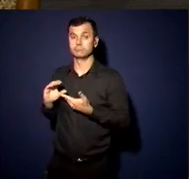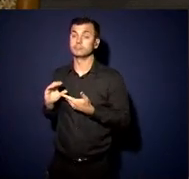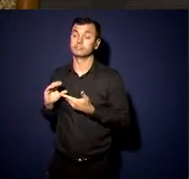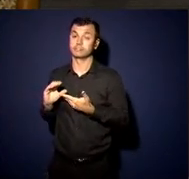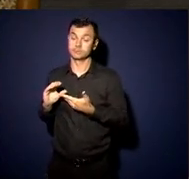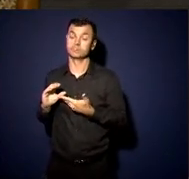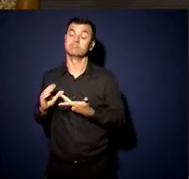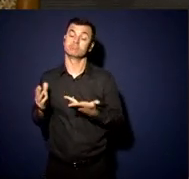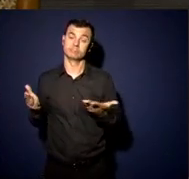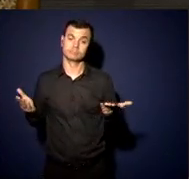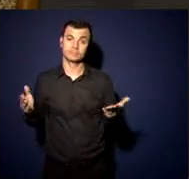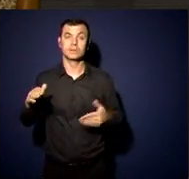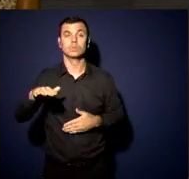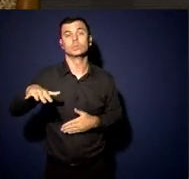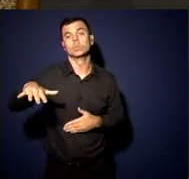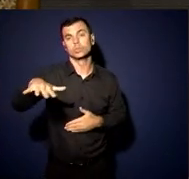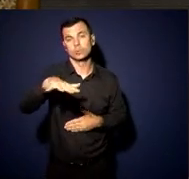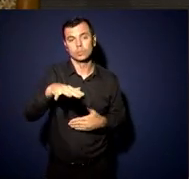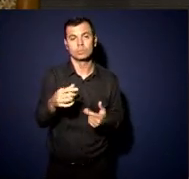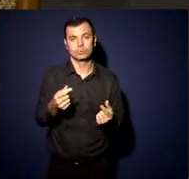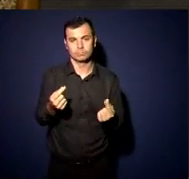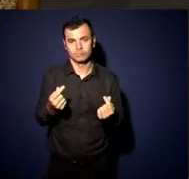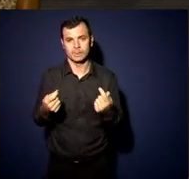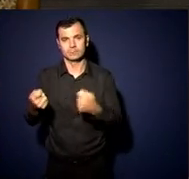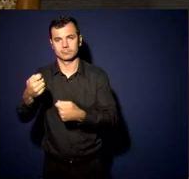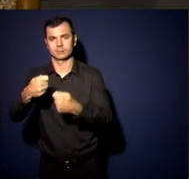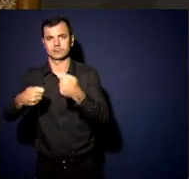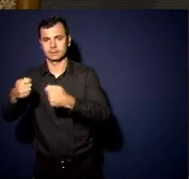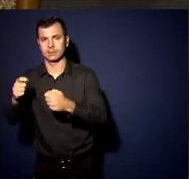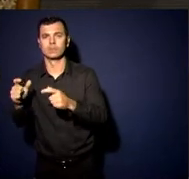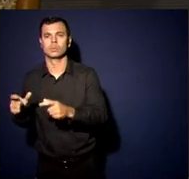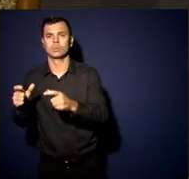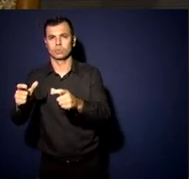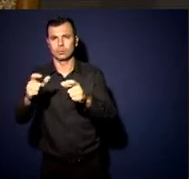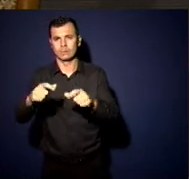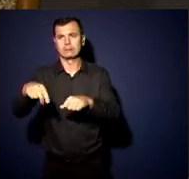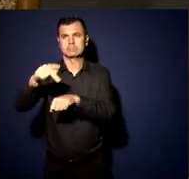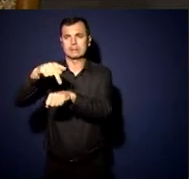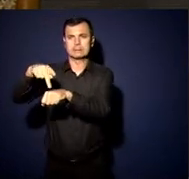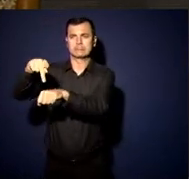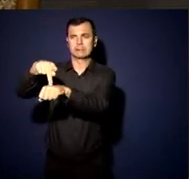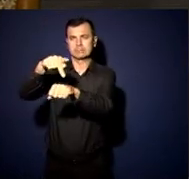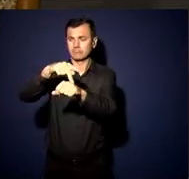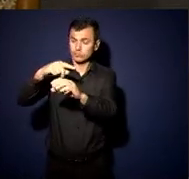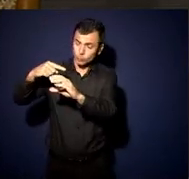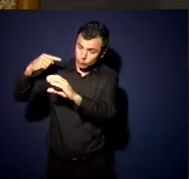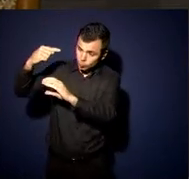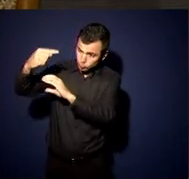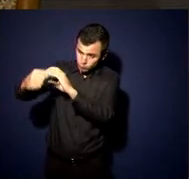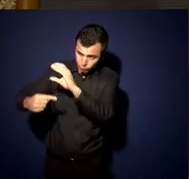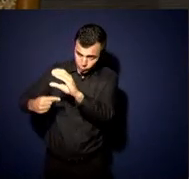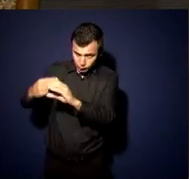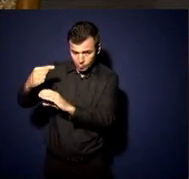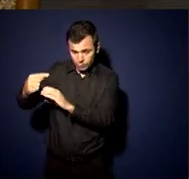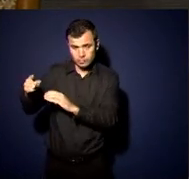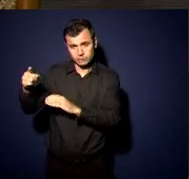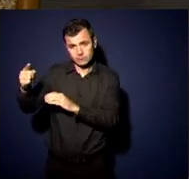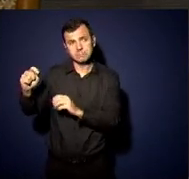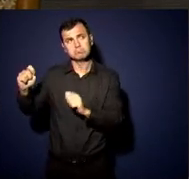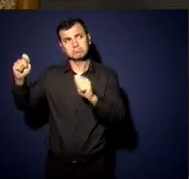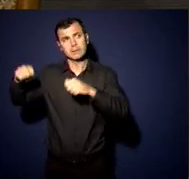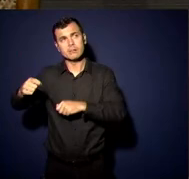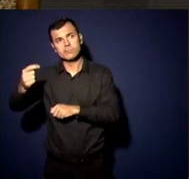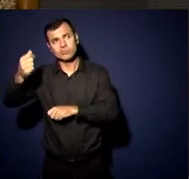faz com que os agentes de mercado localizados nos mais diferentes países do mundo possam investir no Brasil e